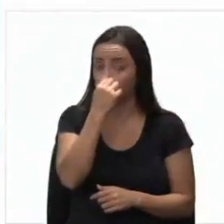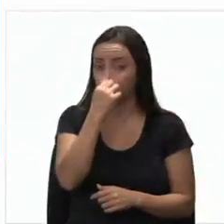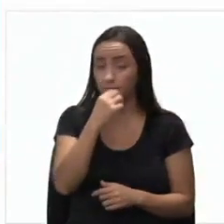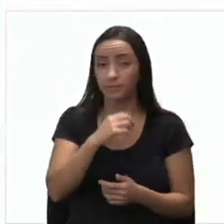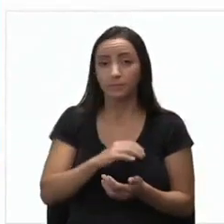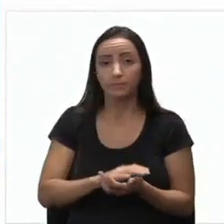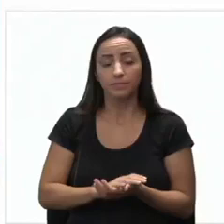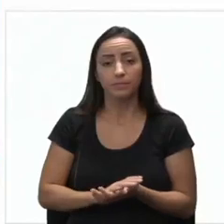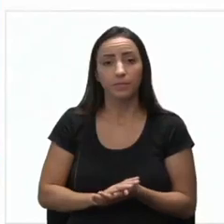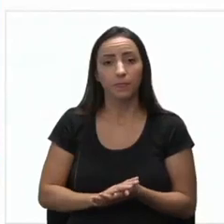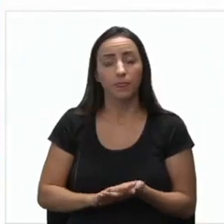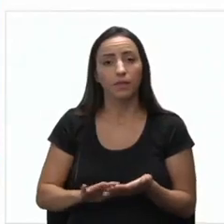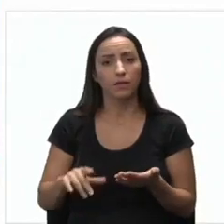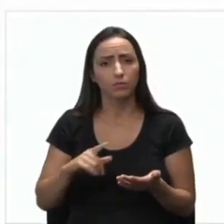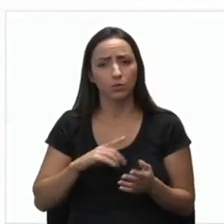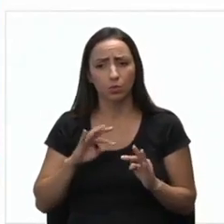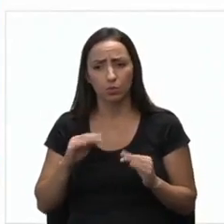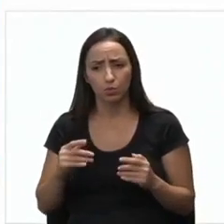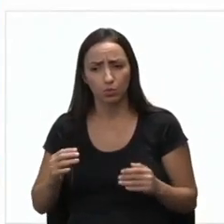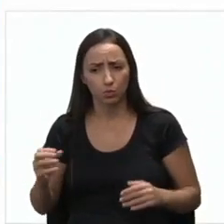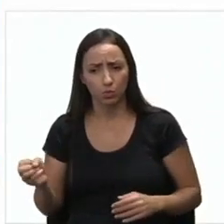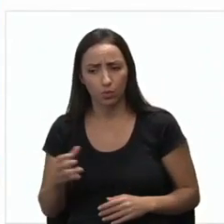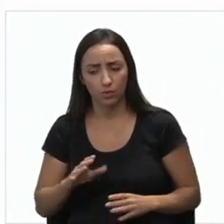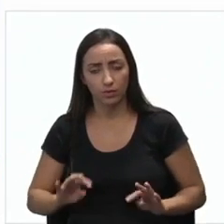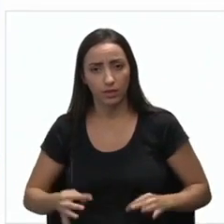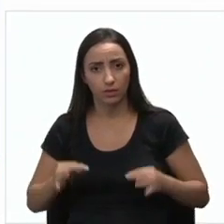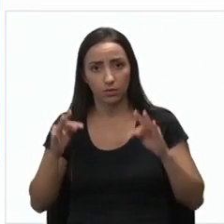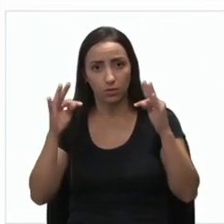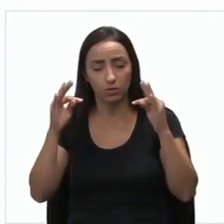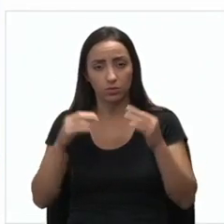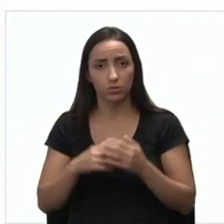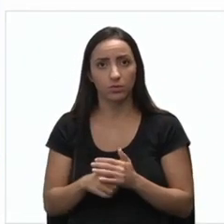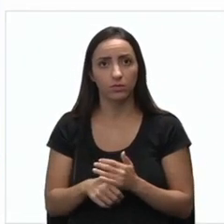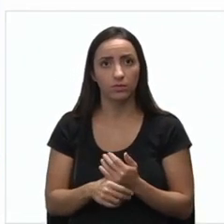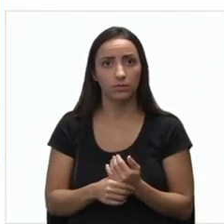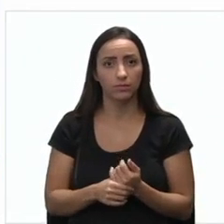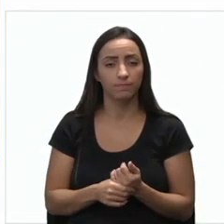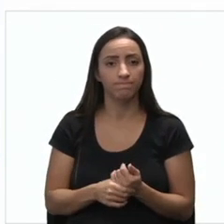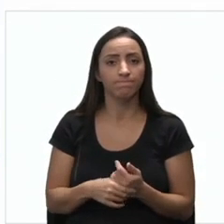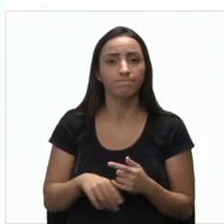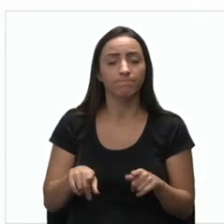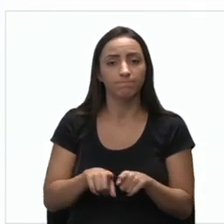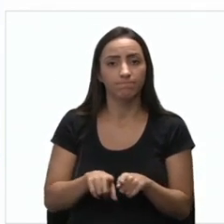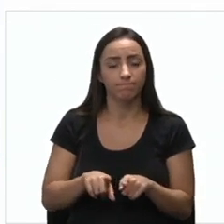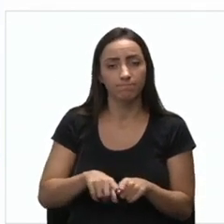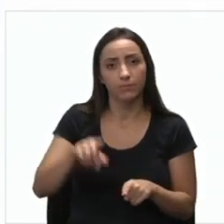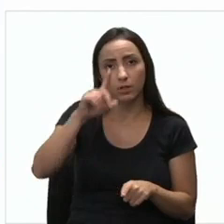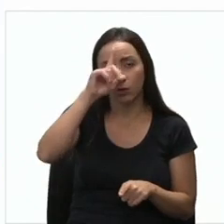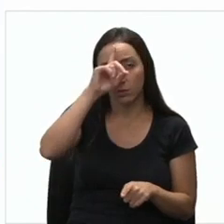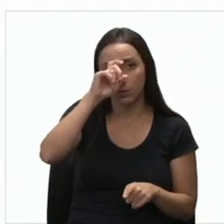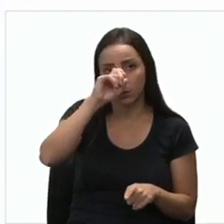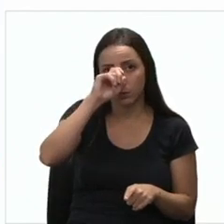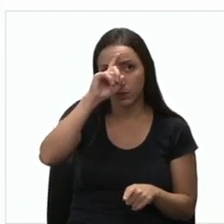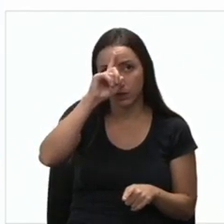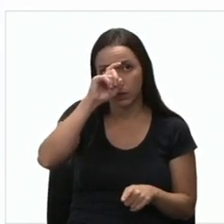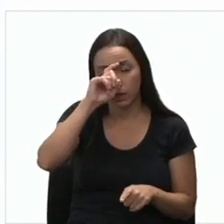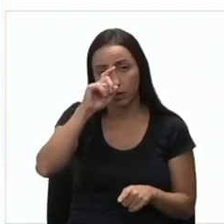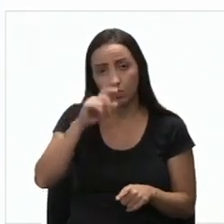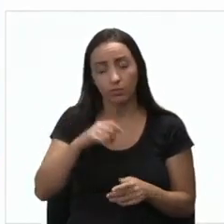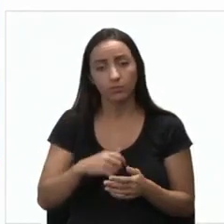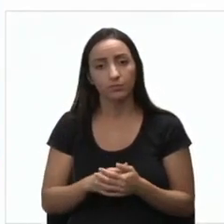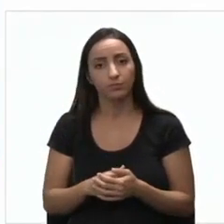complexo, certo? Então era algo novo aí. O hospital também acabou de implantar a política de